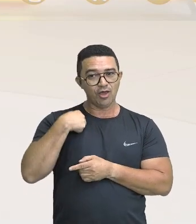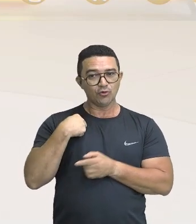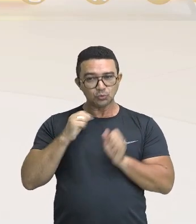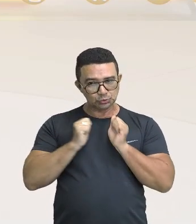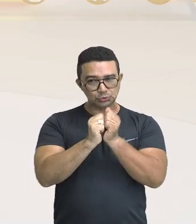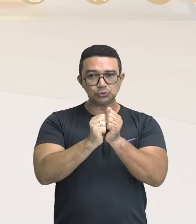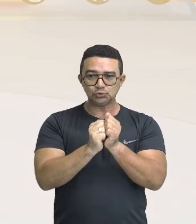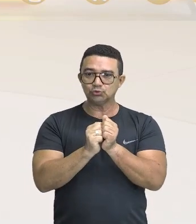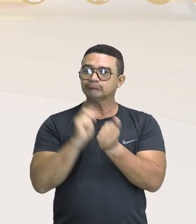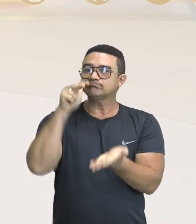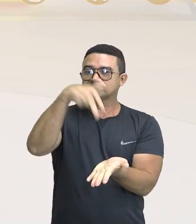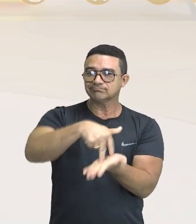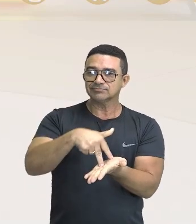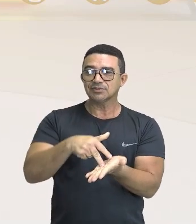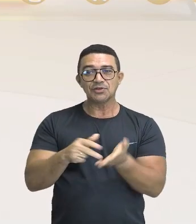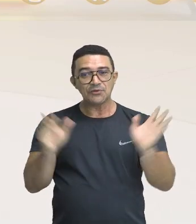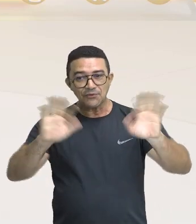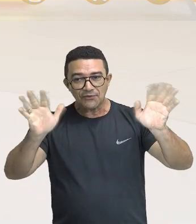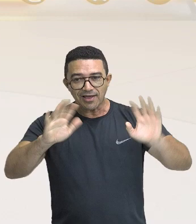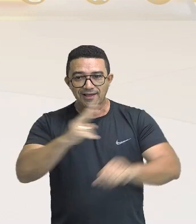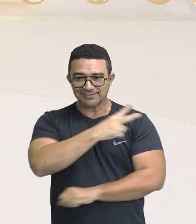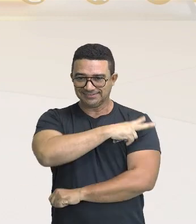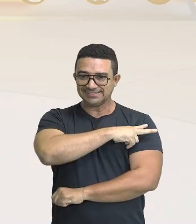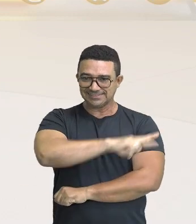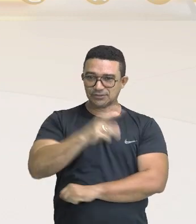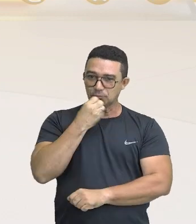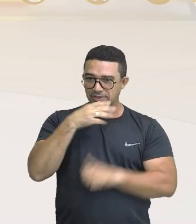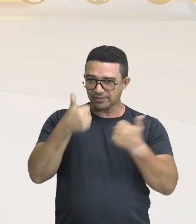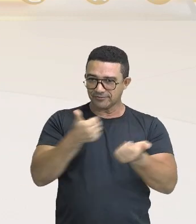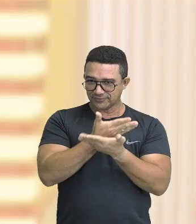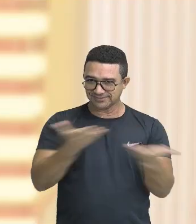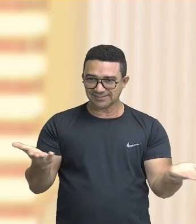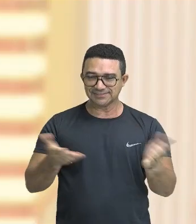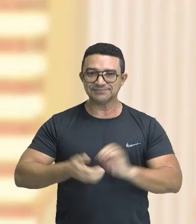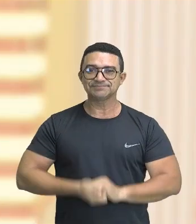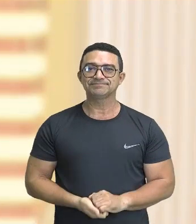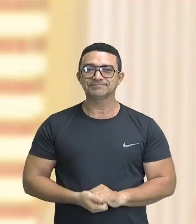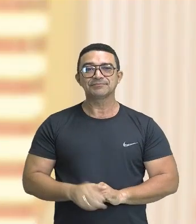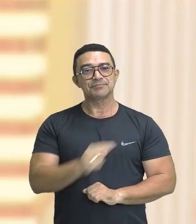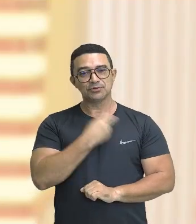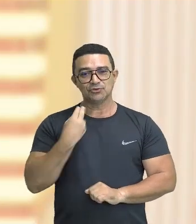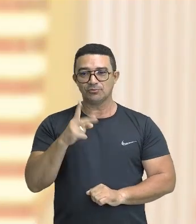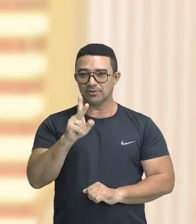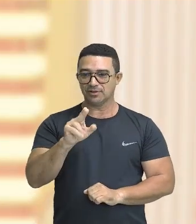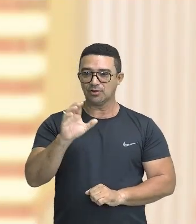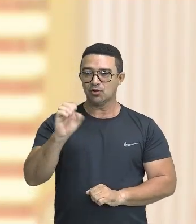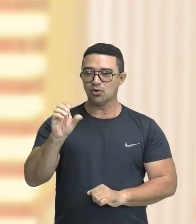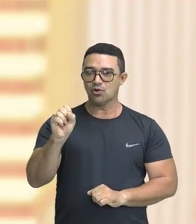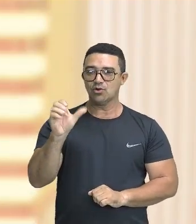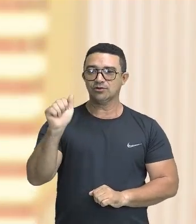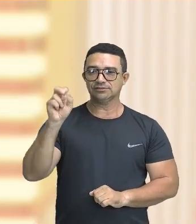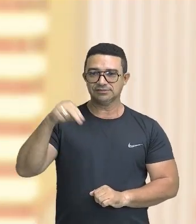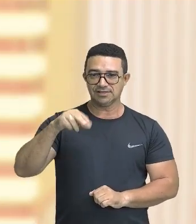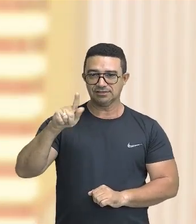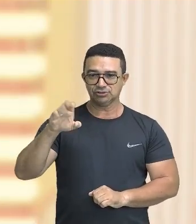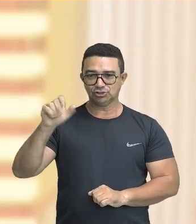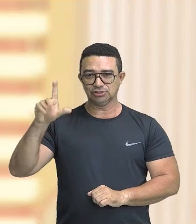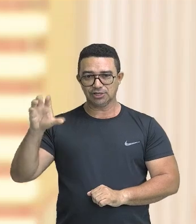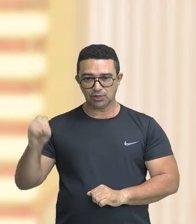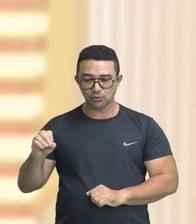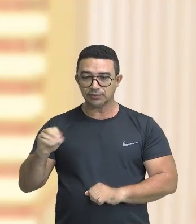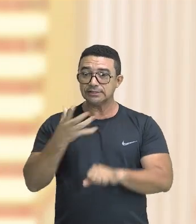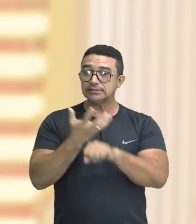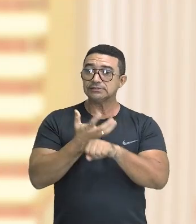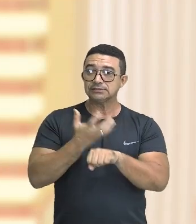com vocês. Olá, segunda série do ensino médio, tudo bem com vocês? Eu sou o professor Rosângelo Assis,